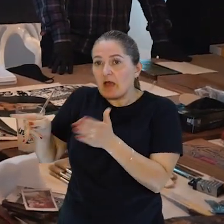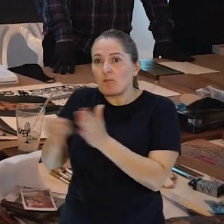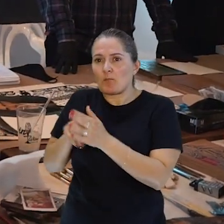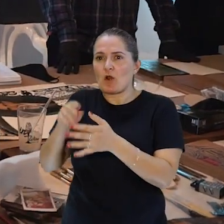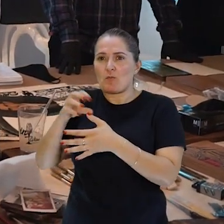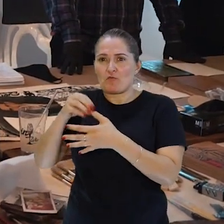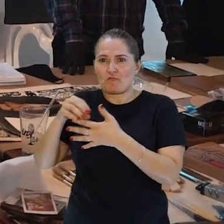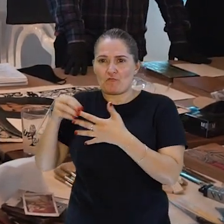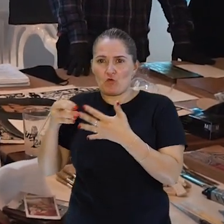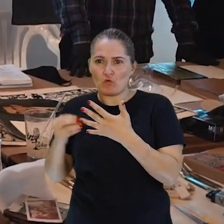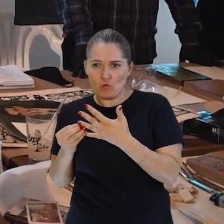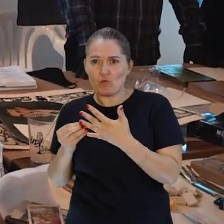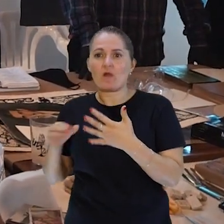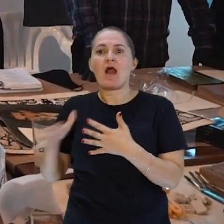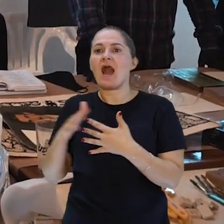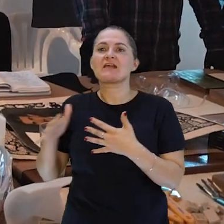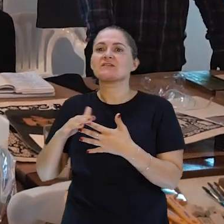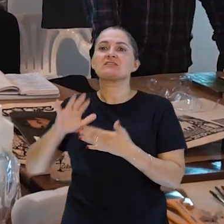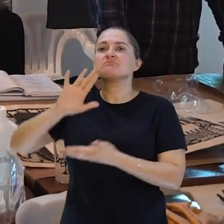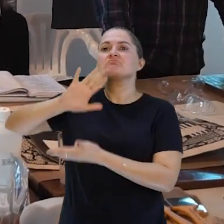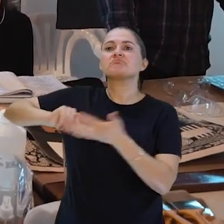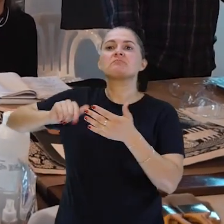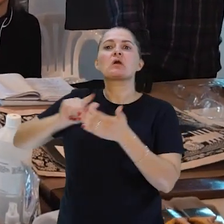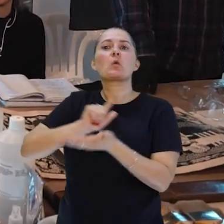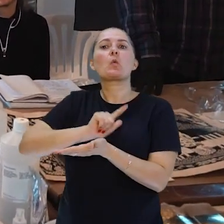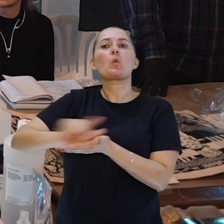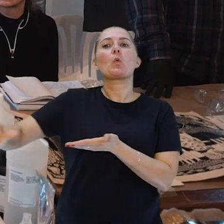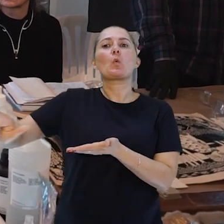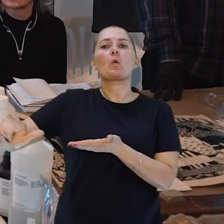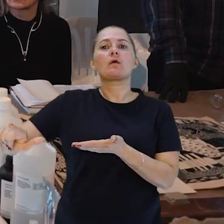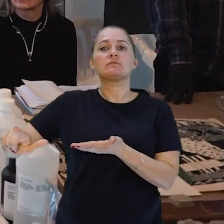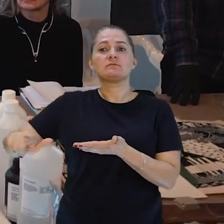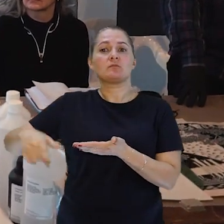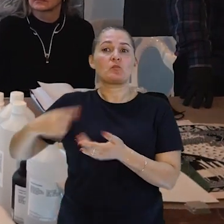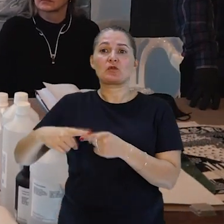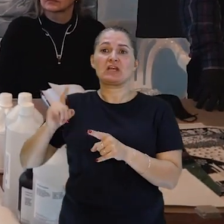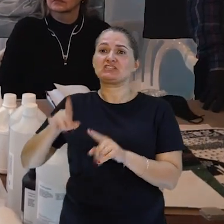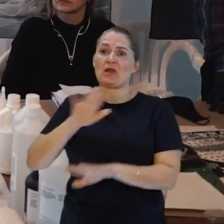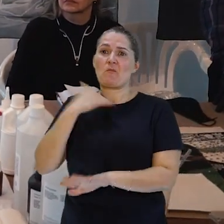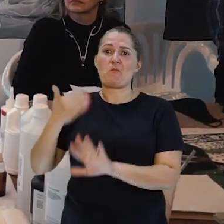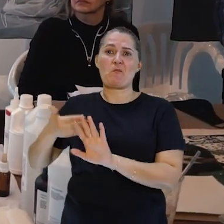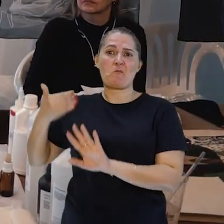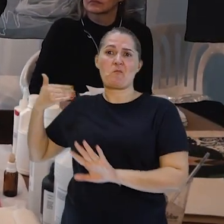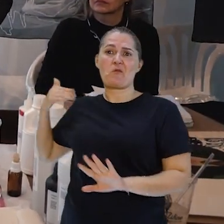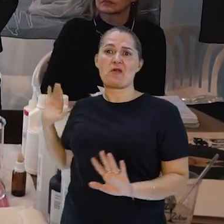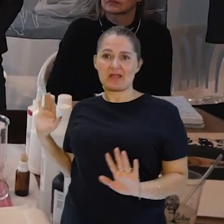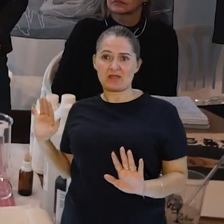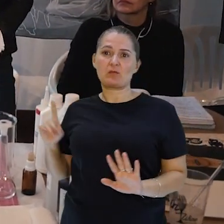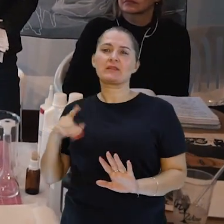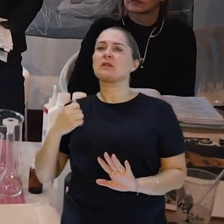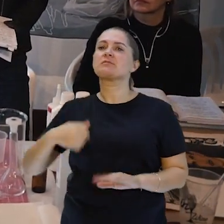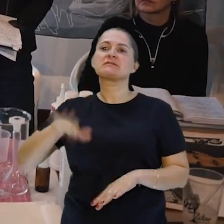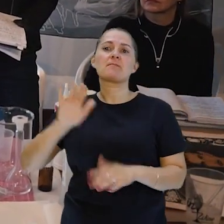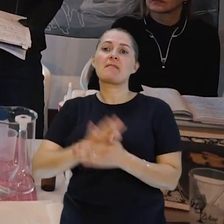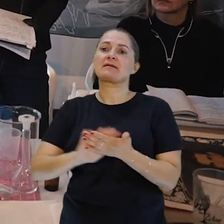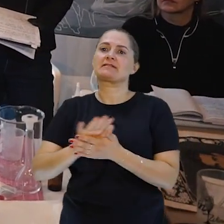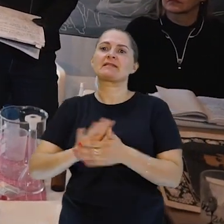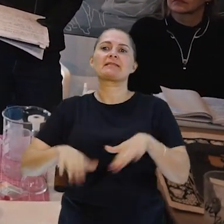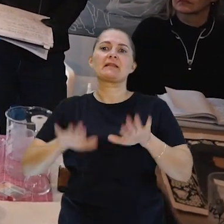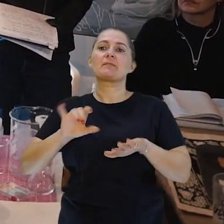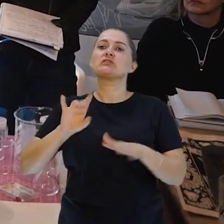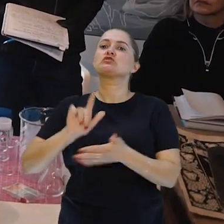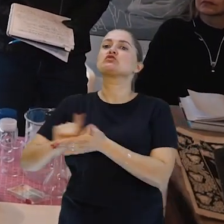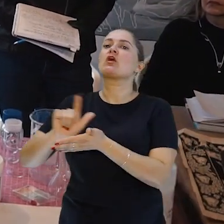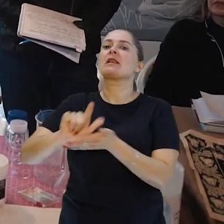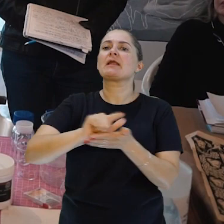esporo do fungo, tu não tem mais fungo. Ele não está mais nem mais ativo, ele não está mais lá. E tu não precisa fazer mais nada, é